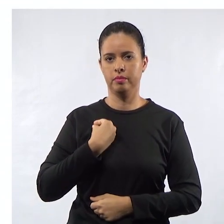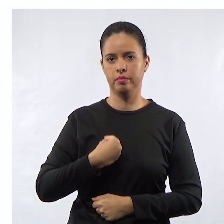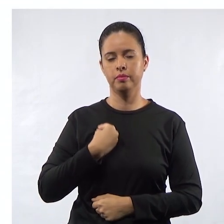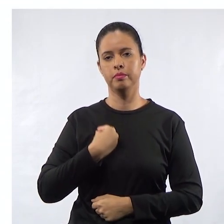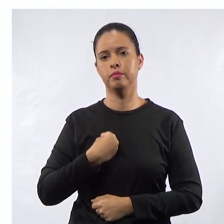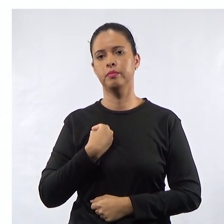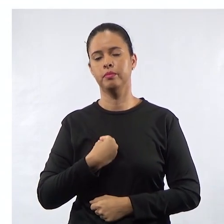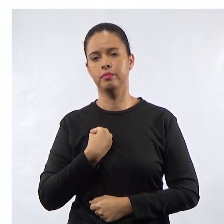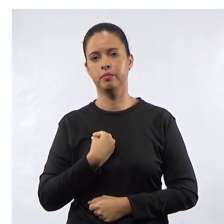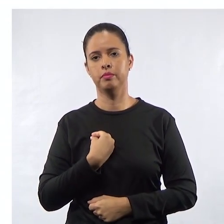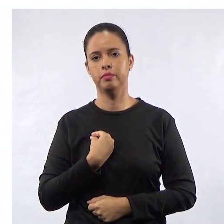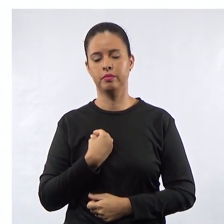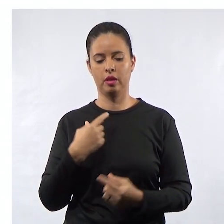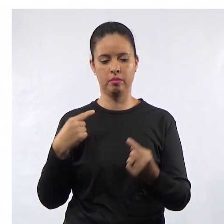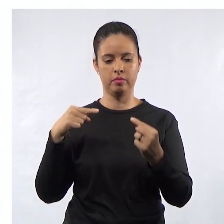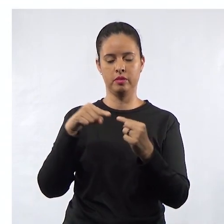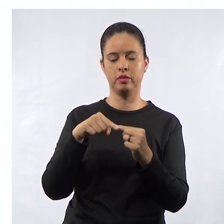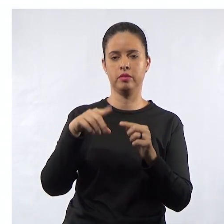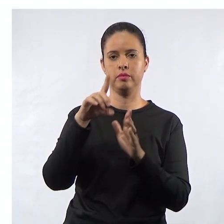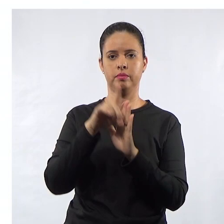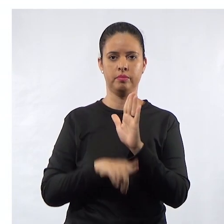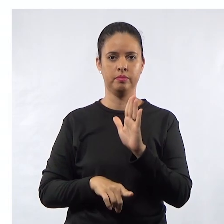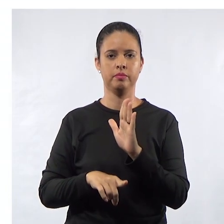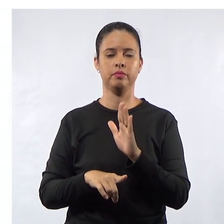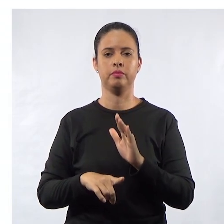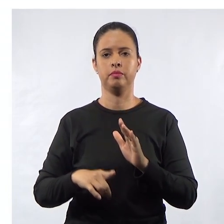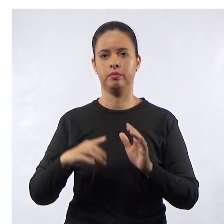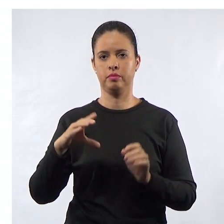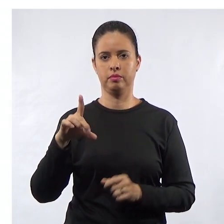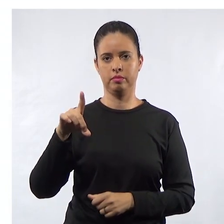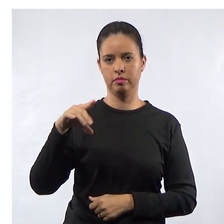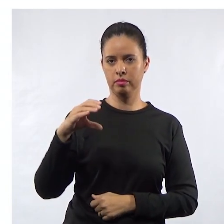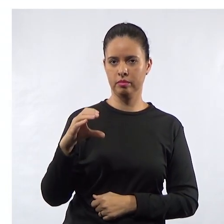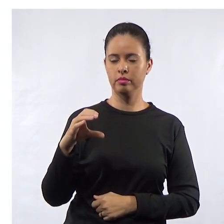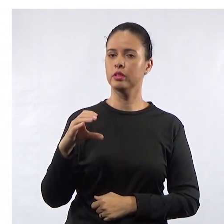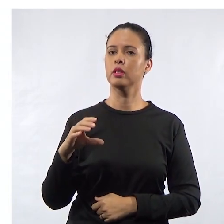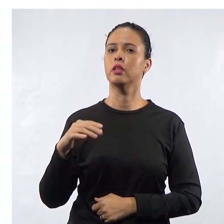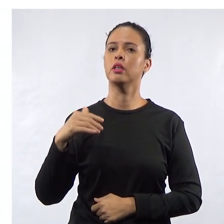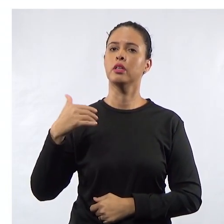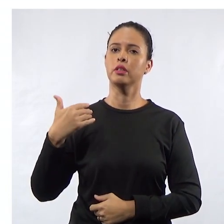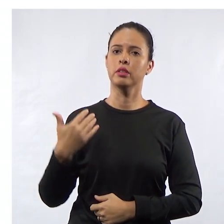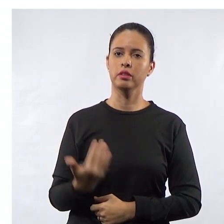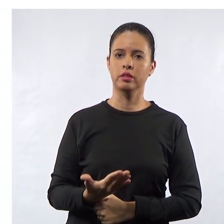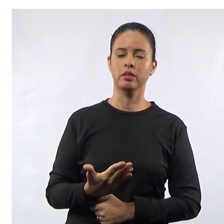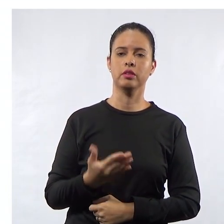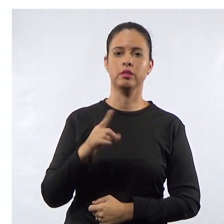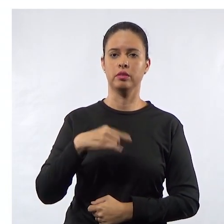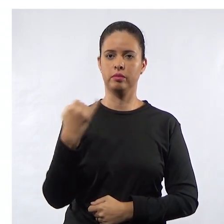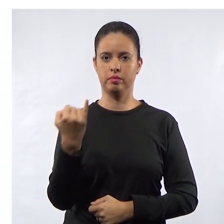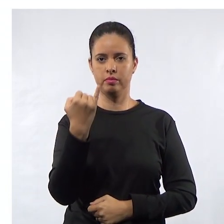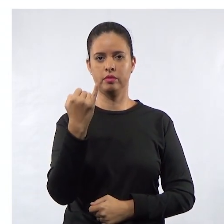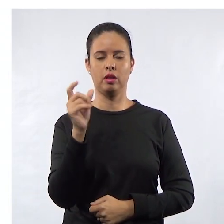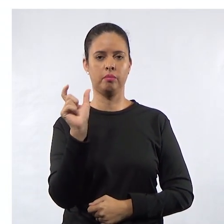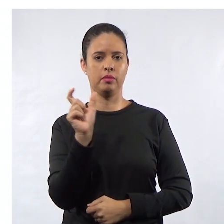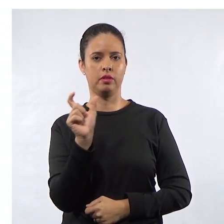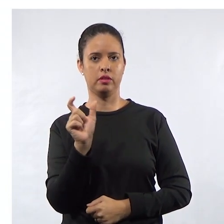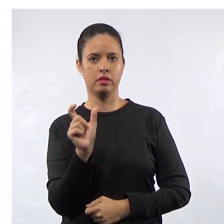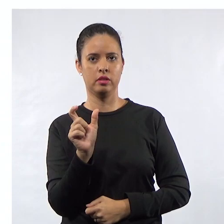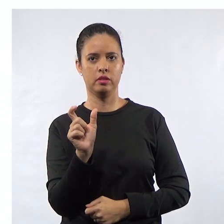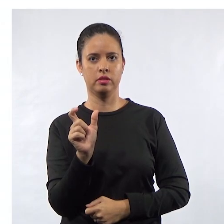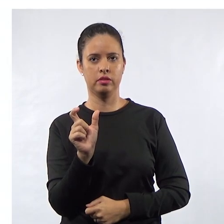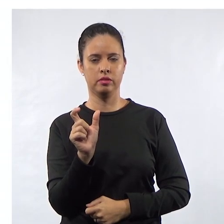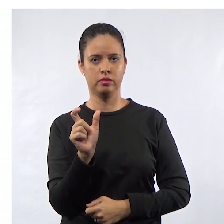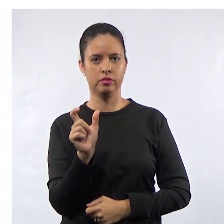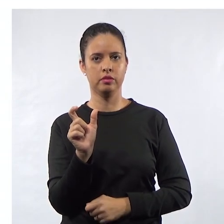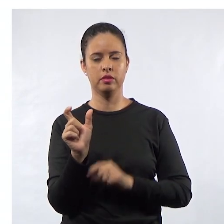estar fundamentando a existência para a aplicação do direito do consumidor. Então, é muito importante,